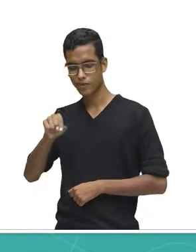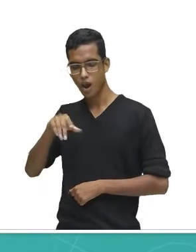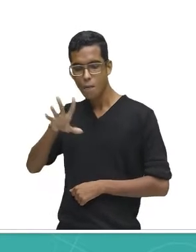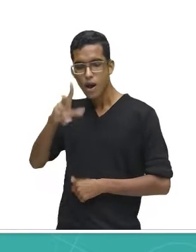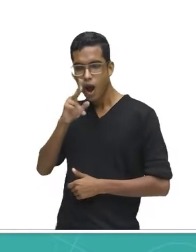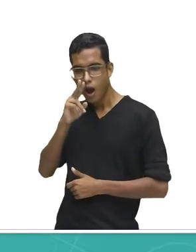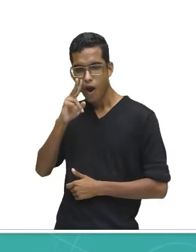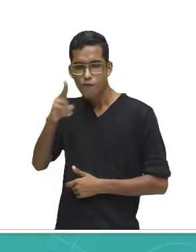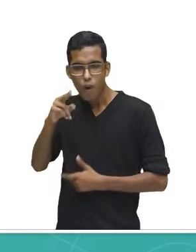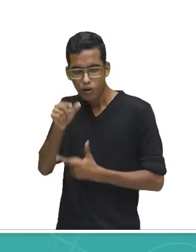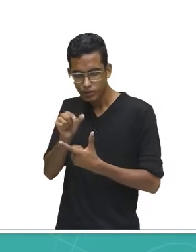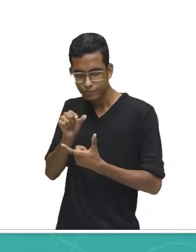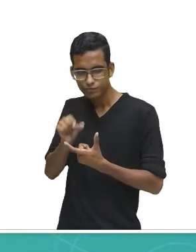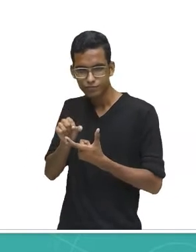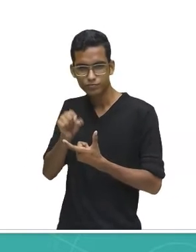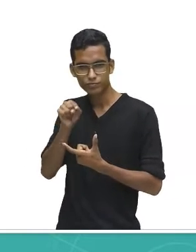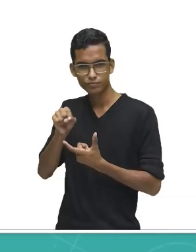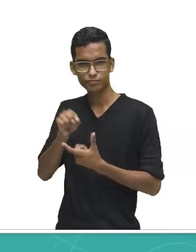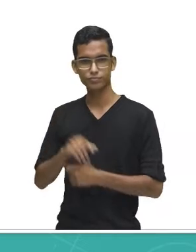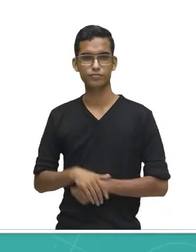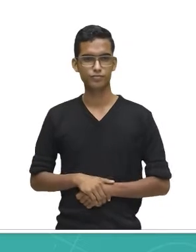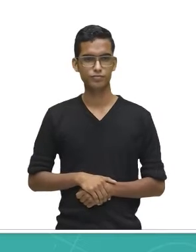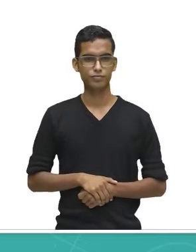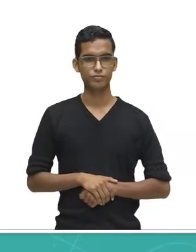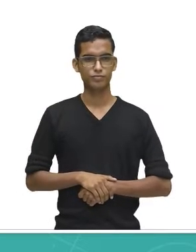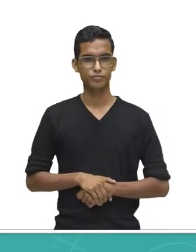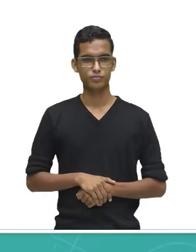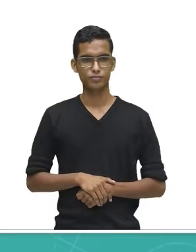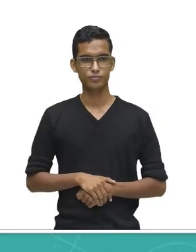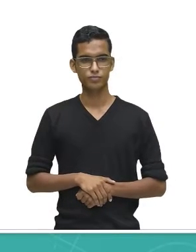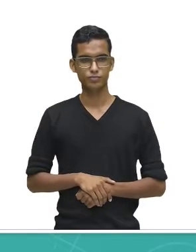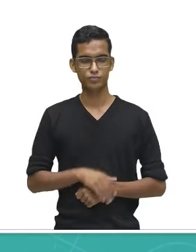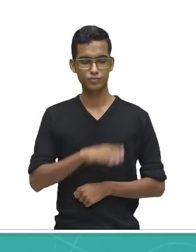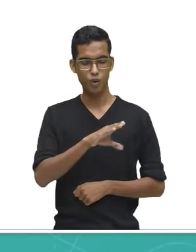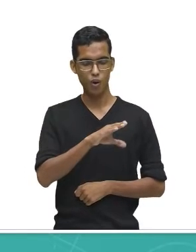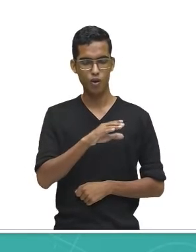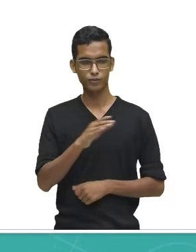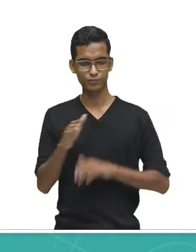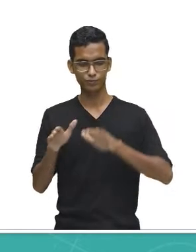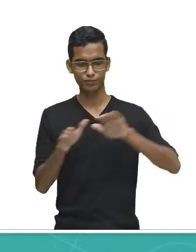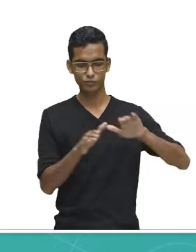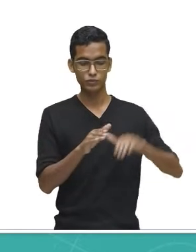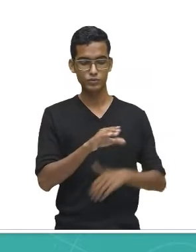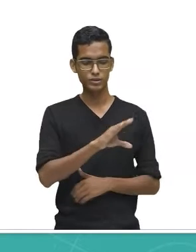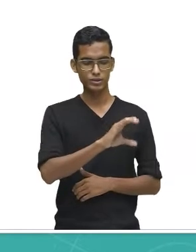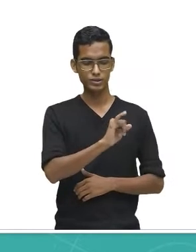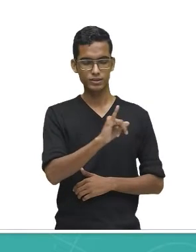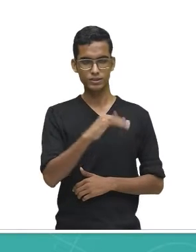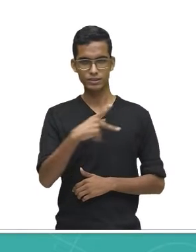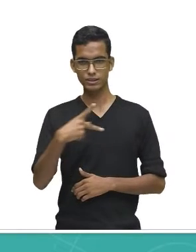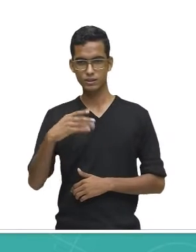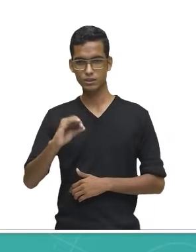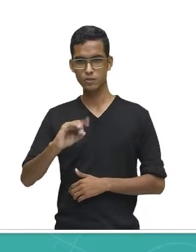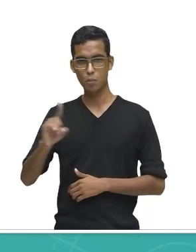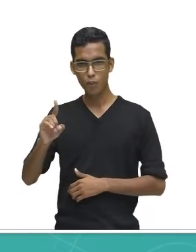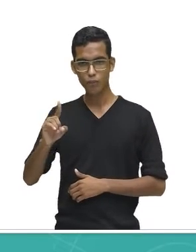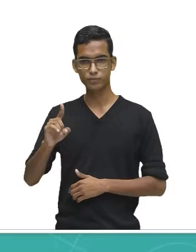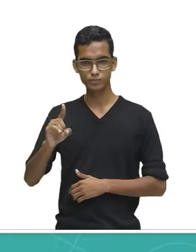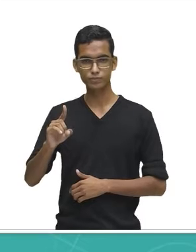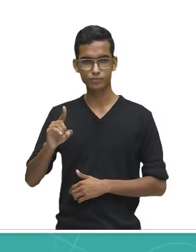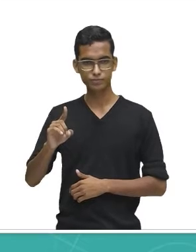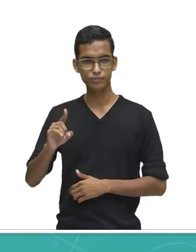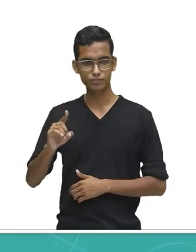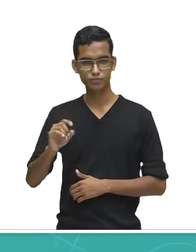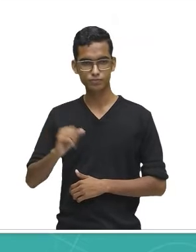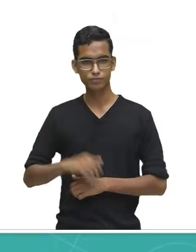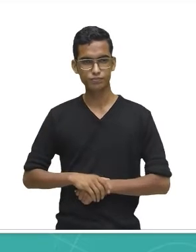é oxítona. Cipó, a última sílaba também é a final, a sílaba tônica,